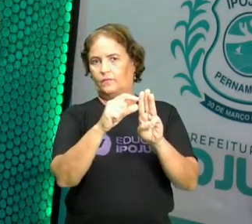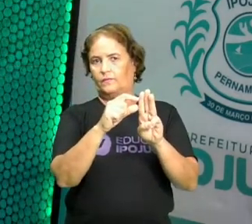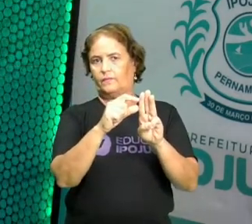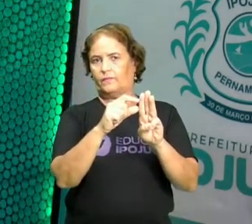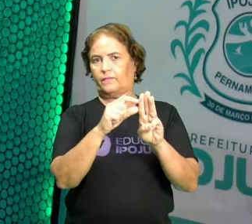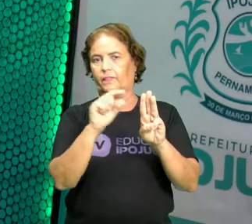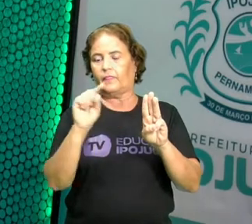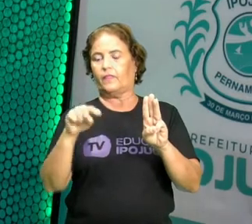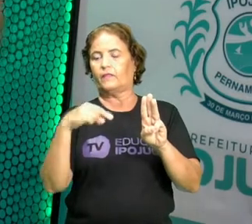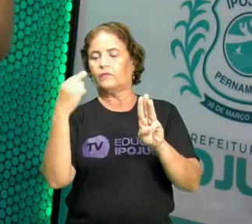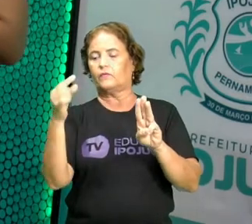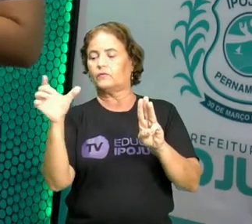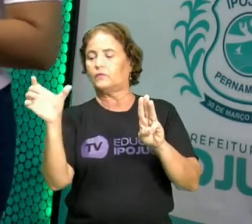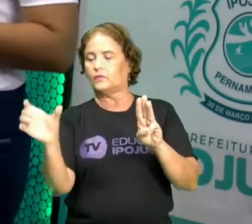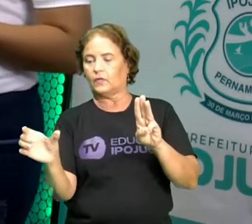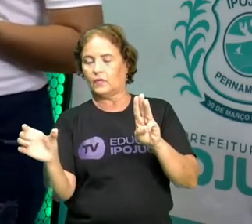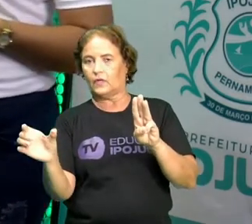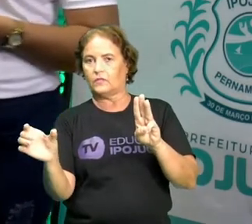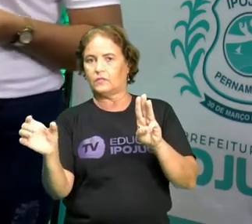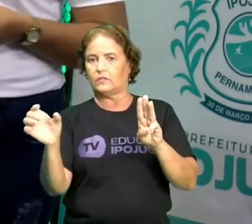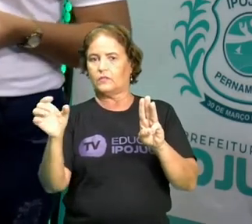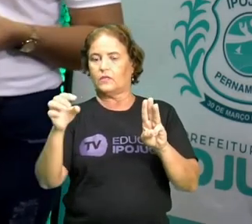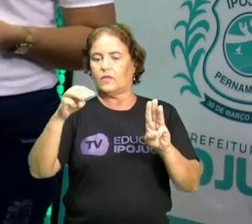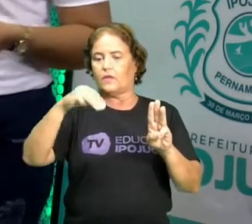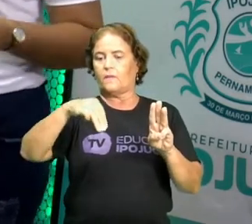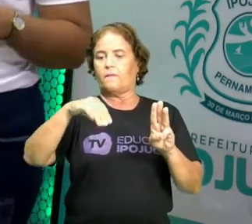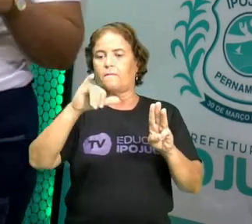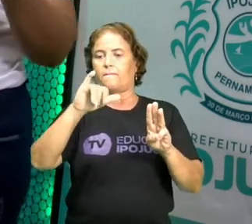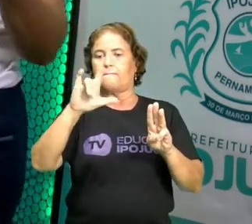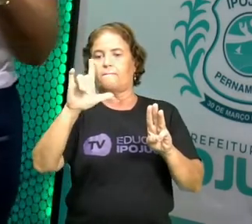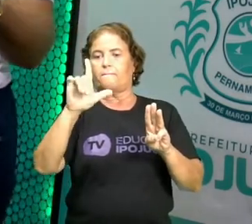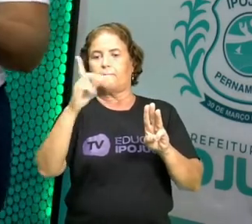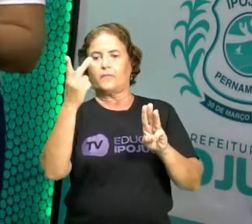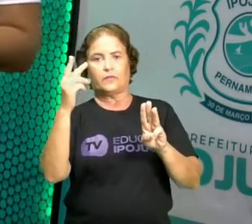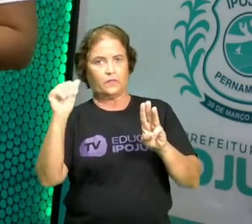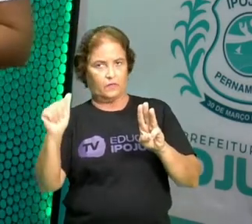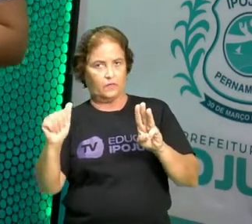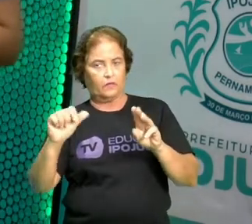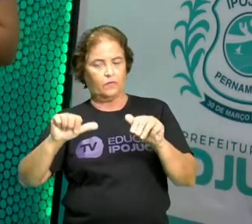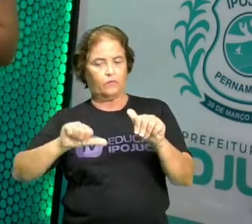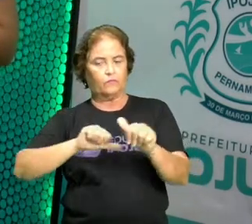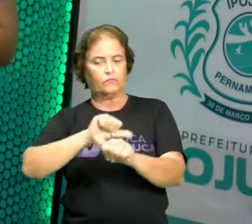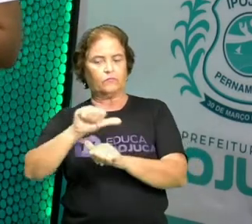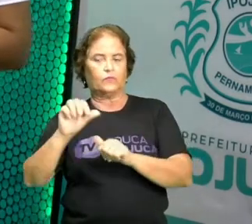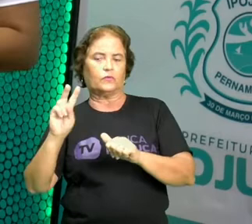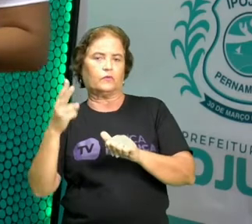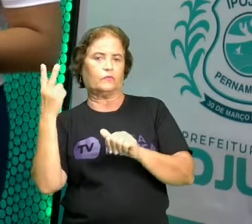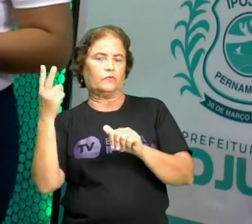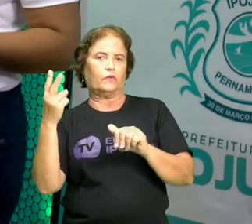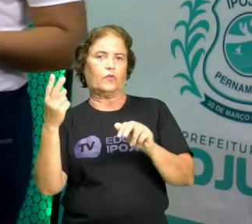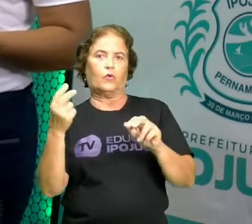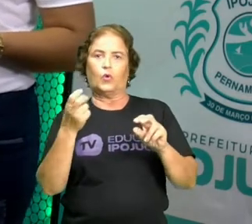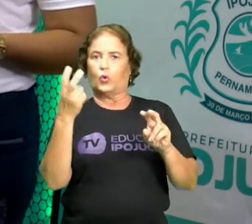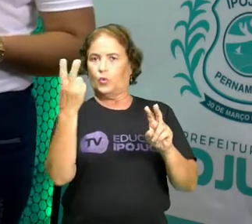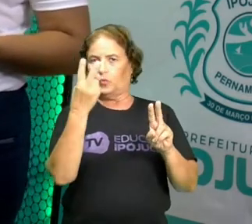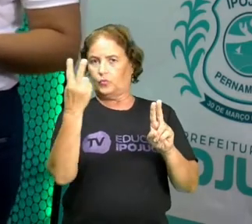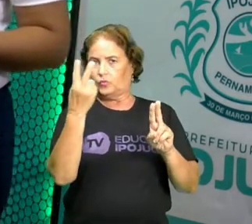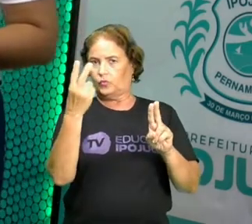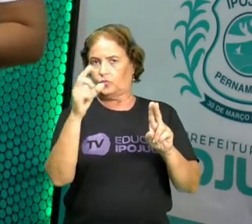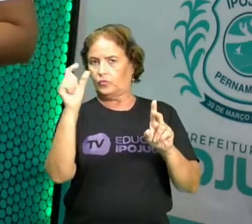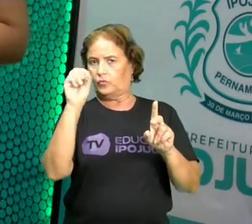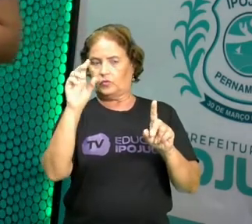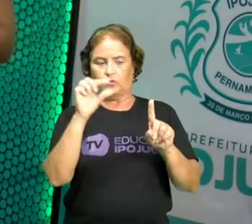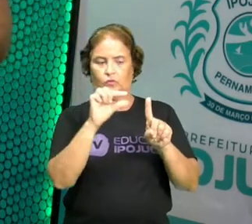Na outra classe, que é a classe de unidades de milhar, já muda o valor. O 2, ele não vai representar apenas a